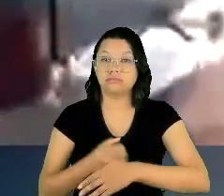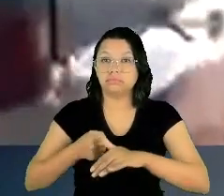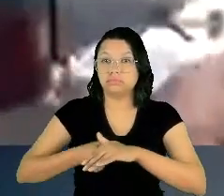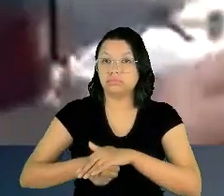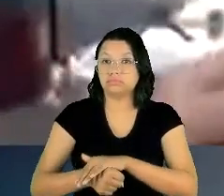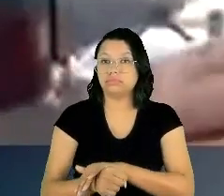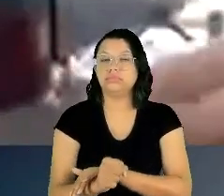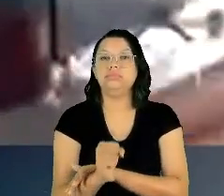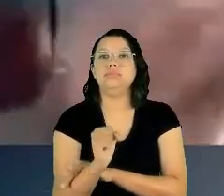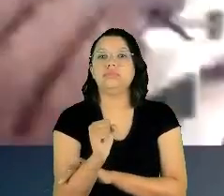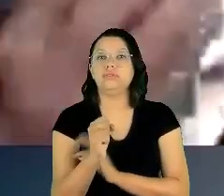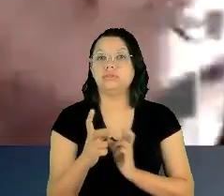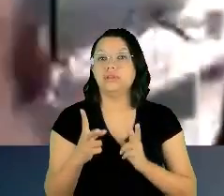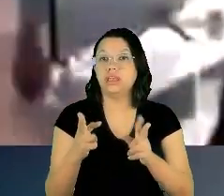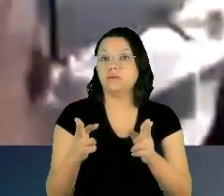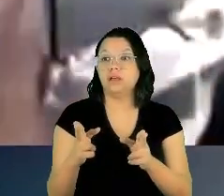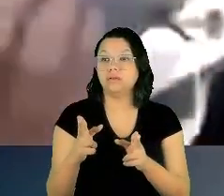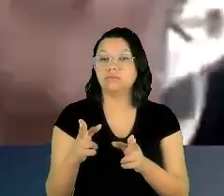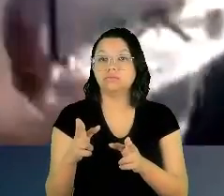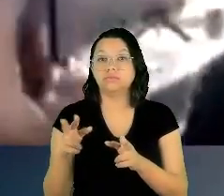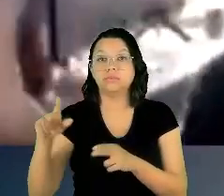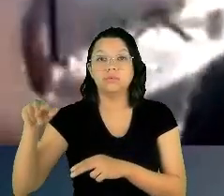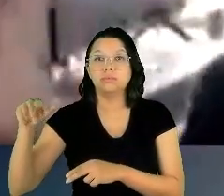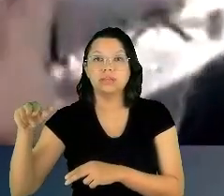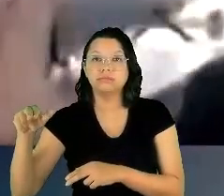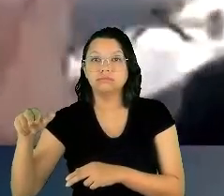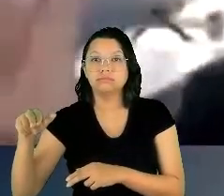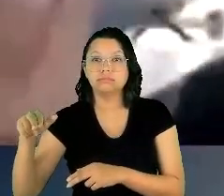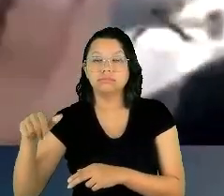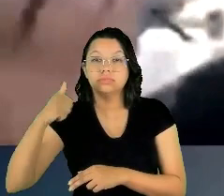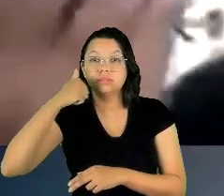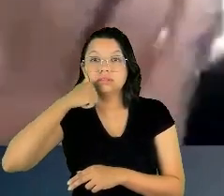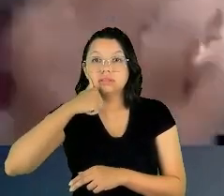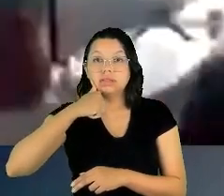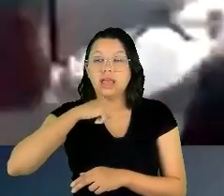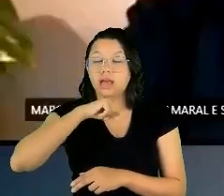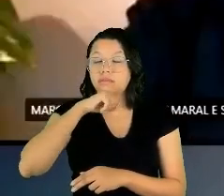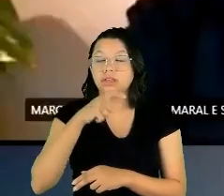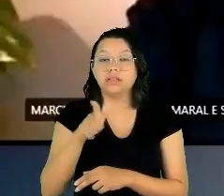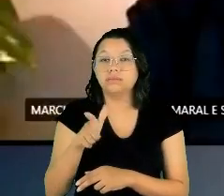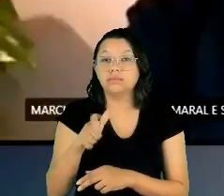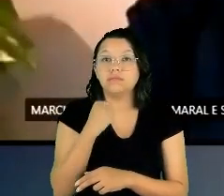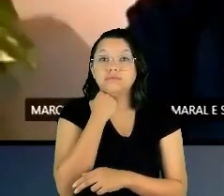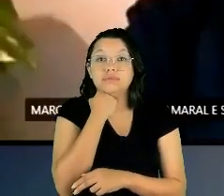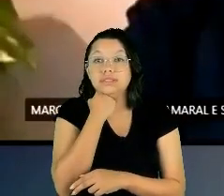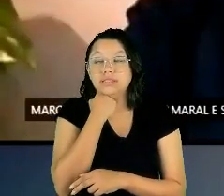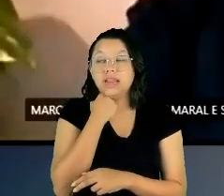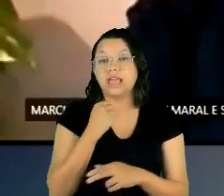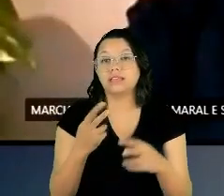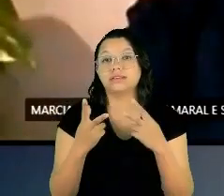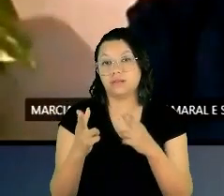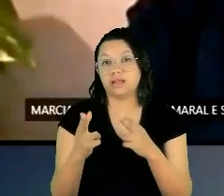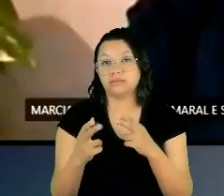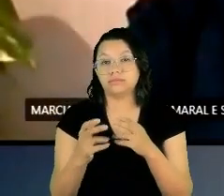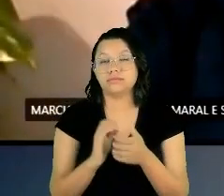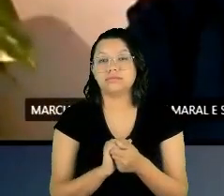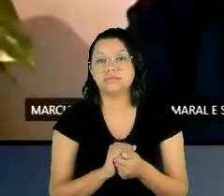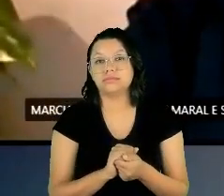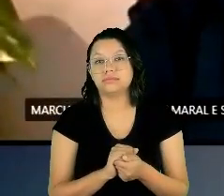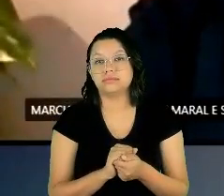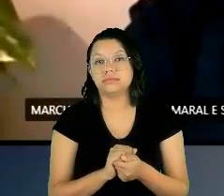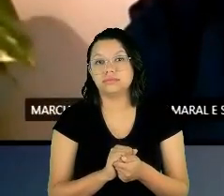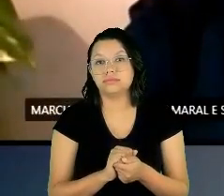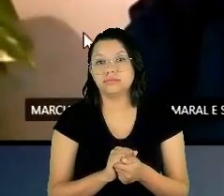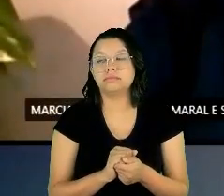criança, ela já não nasceu na mesma condição do irmão, por exemplo, que a mãe não passou pelo nível de estresse que ela está passando nessa